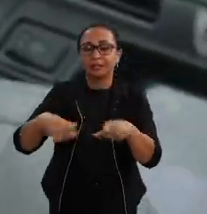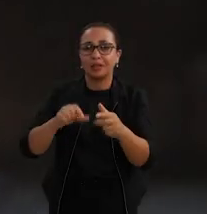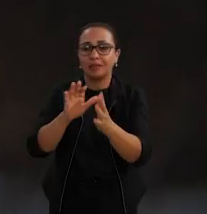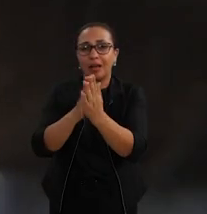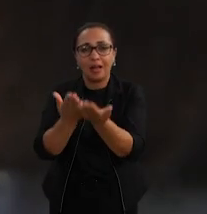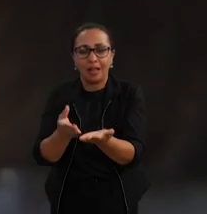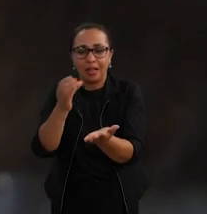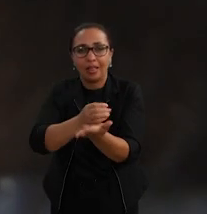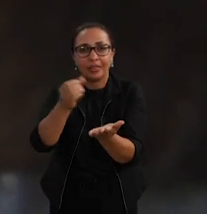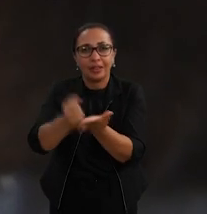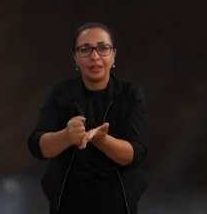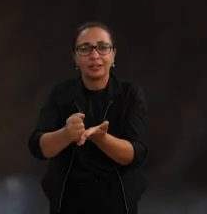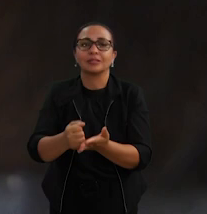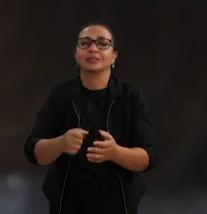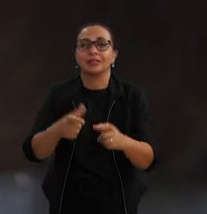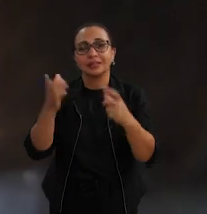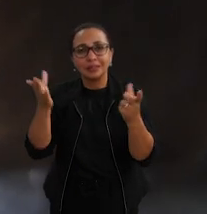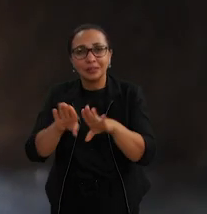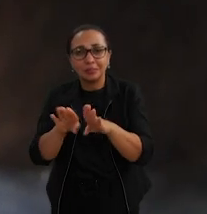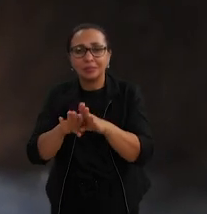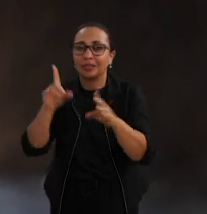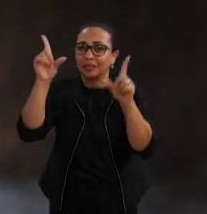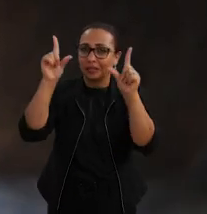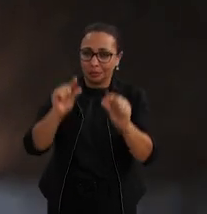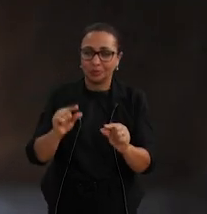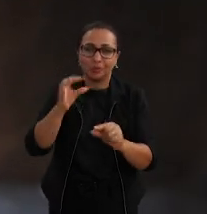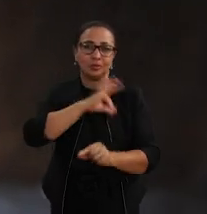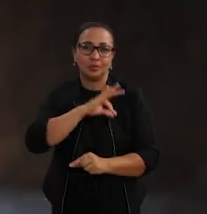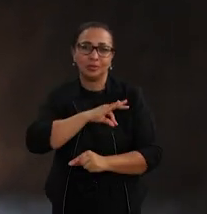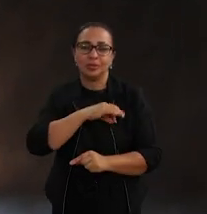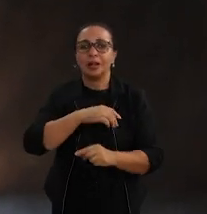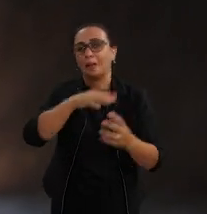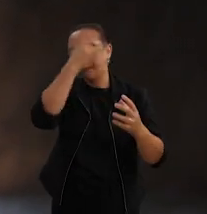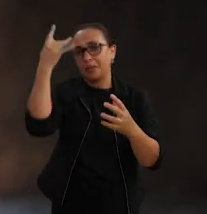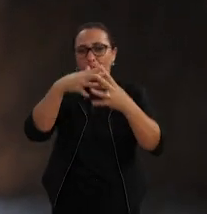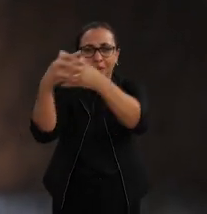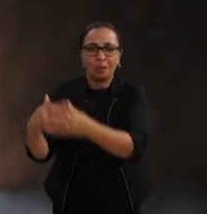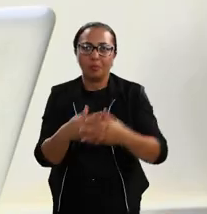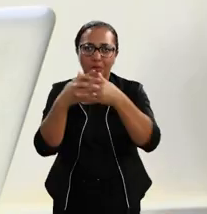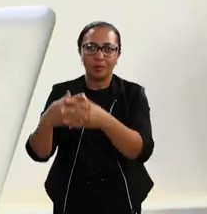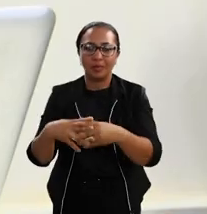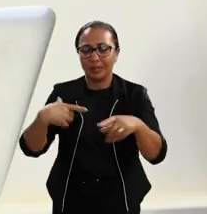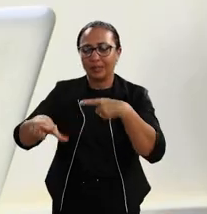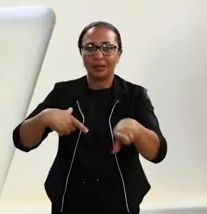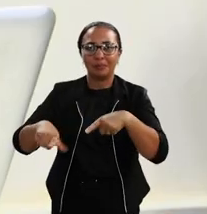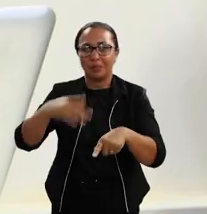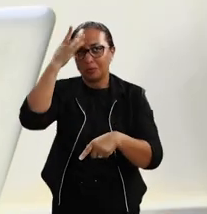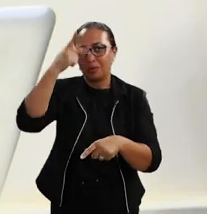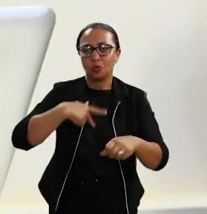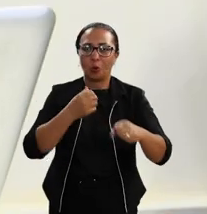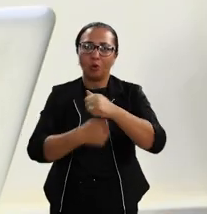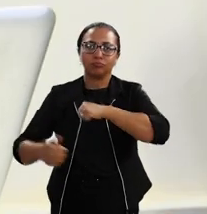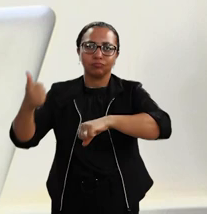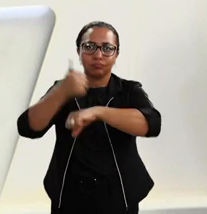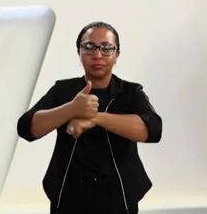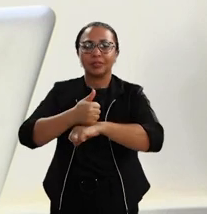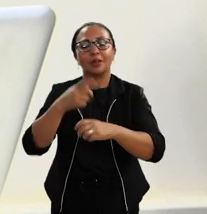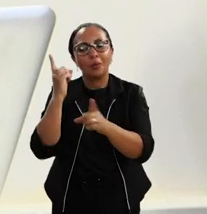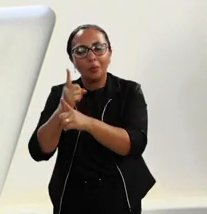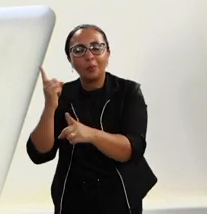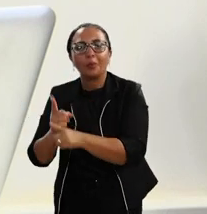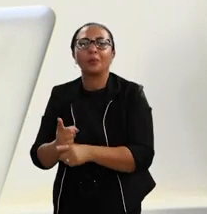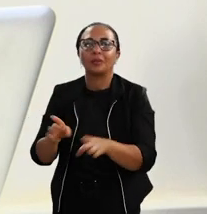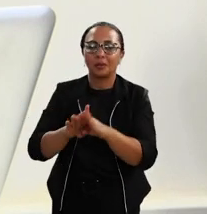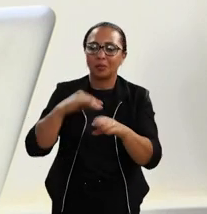CLTs, e também uma redução significativa no salário de caminhoneiros autônomos, né? Então a gente encontra nesse processo